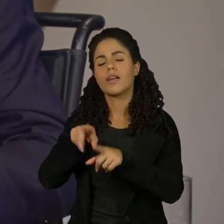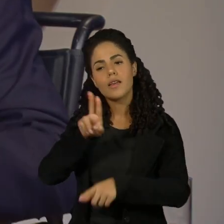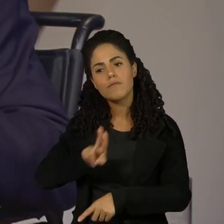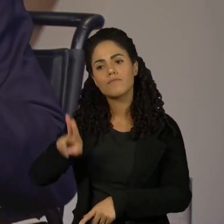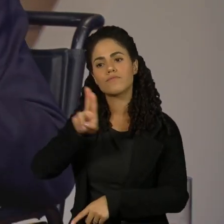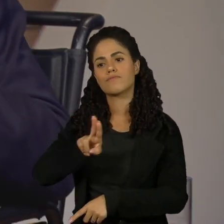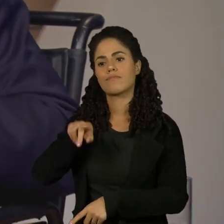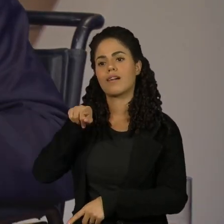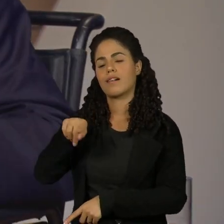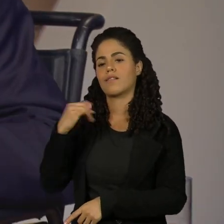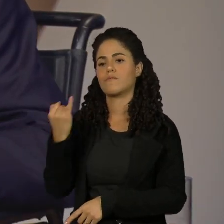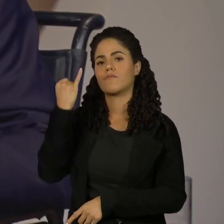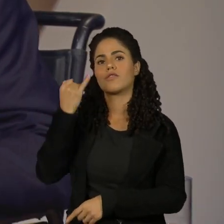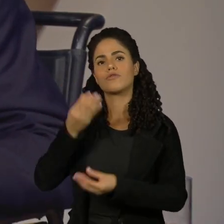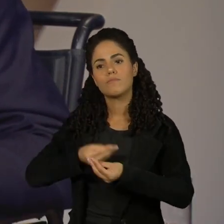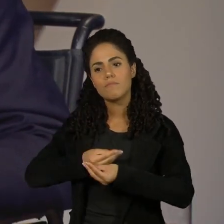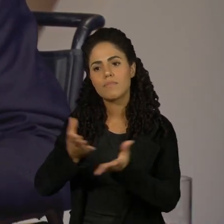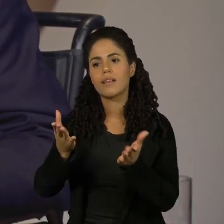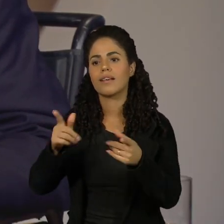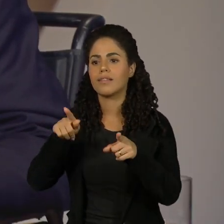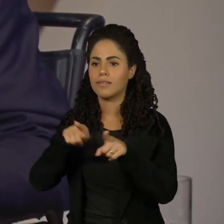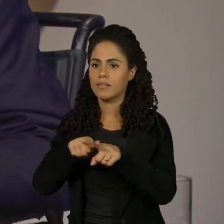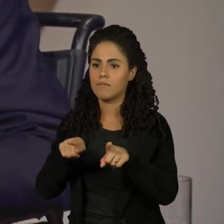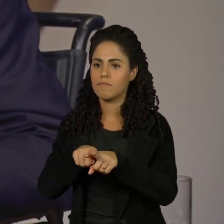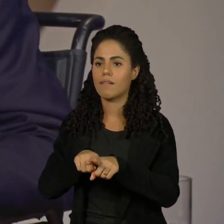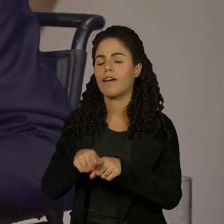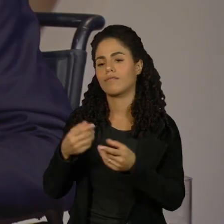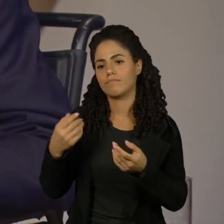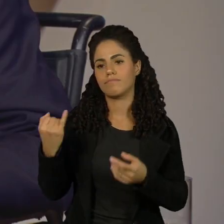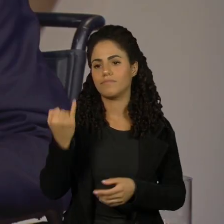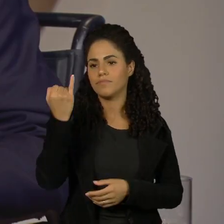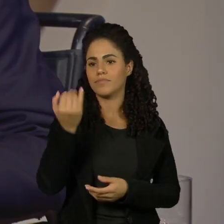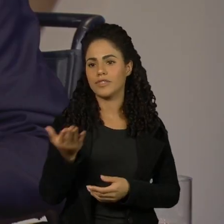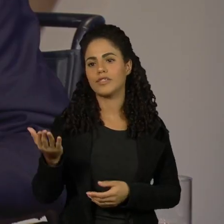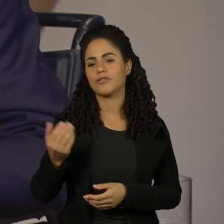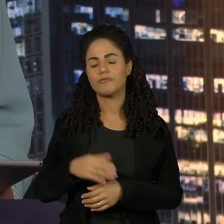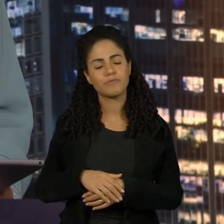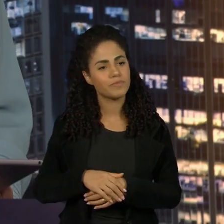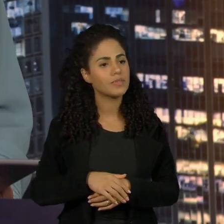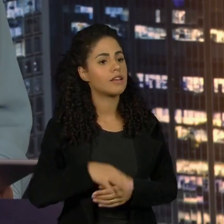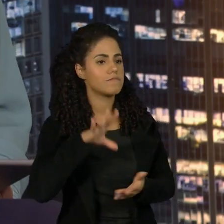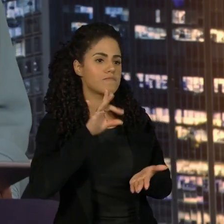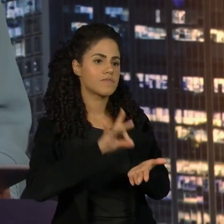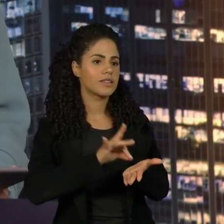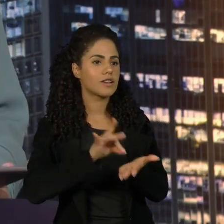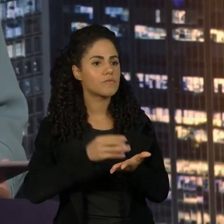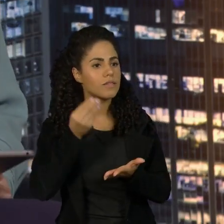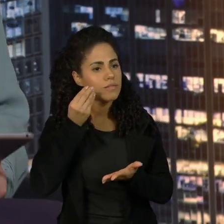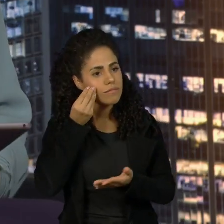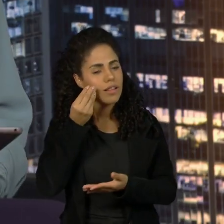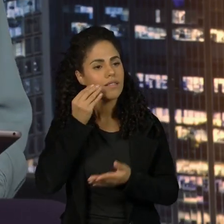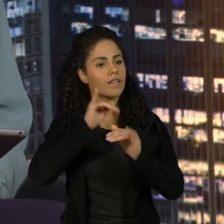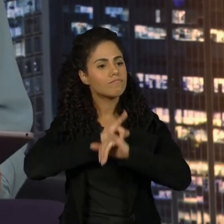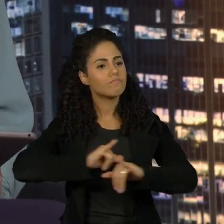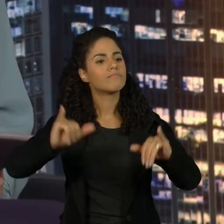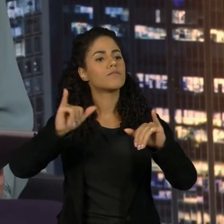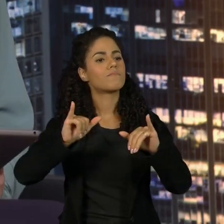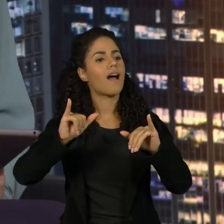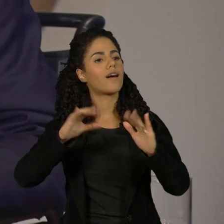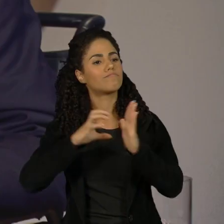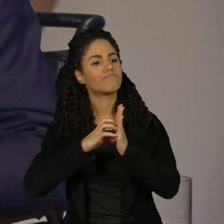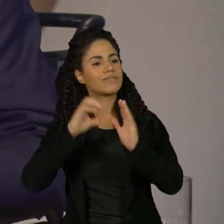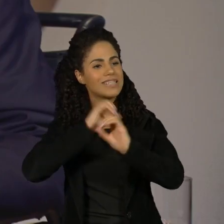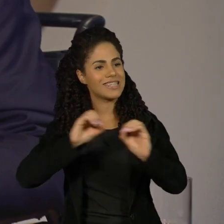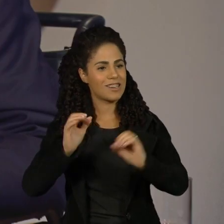profilaxia indireta para as crianças, na hora que você faz isso para as mulheres. E como ferramenta para atingir, então, esse mundo sem HIV, né?